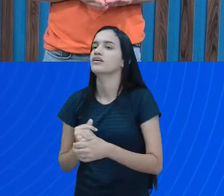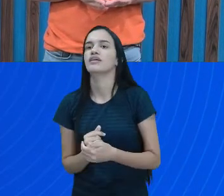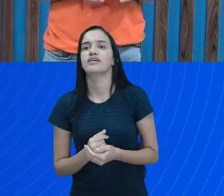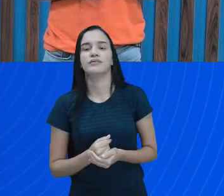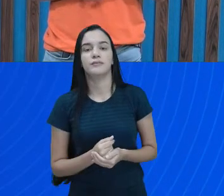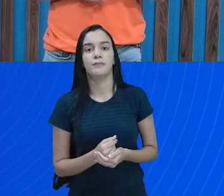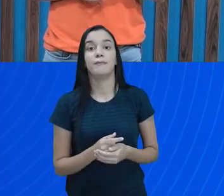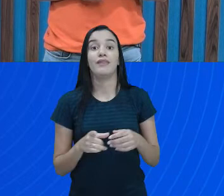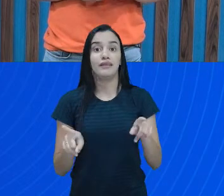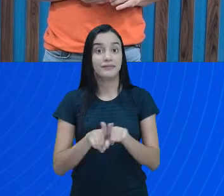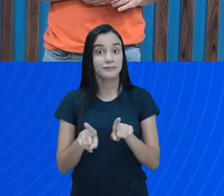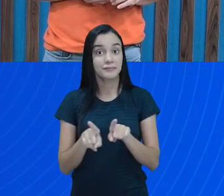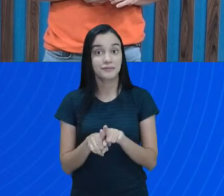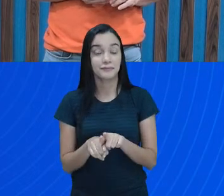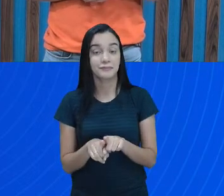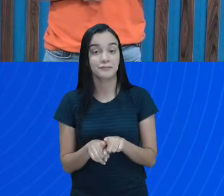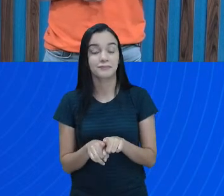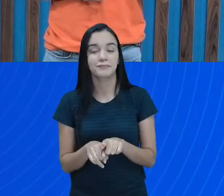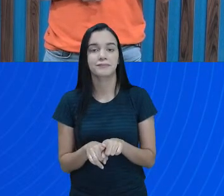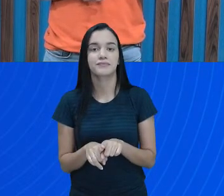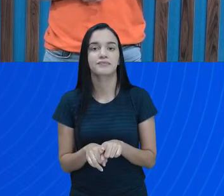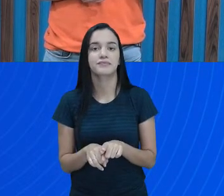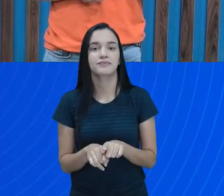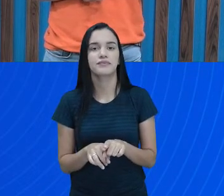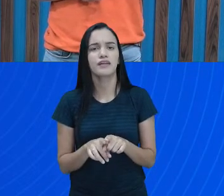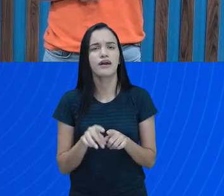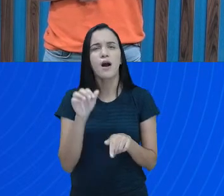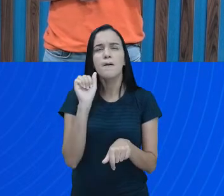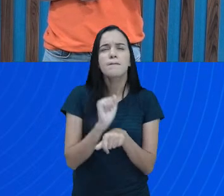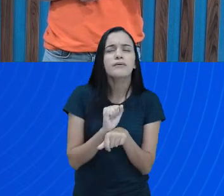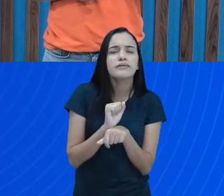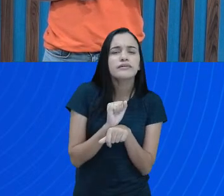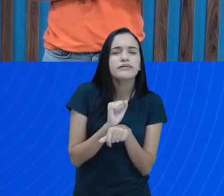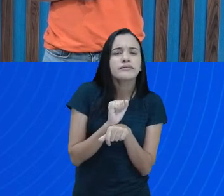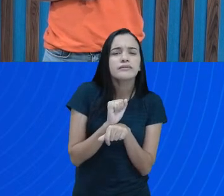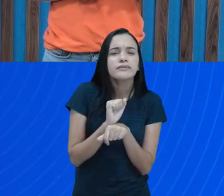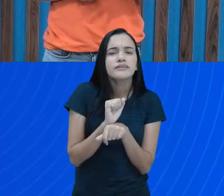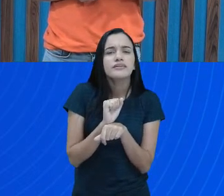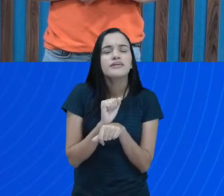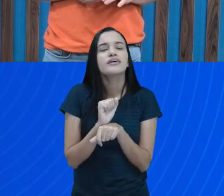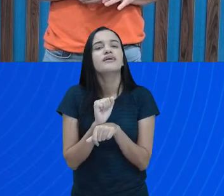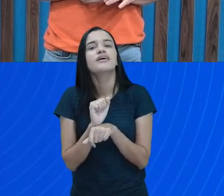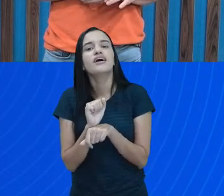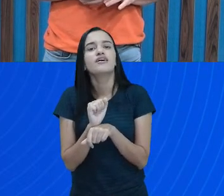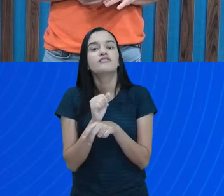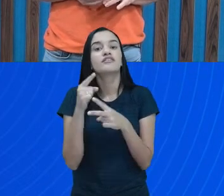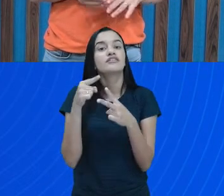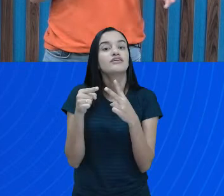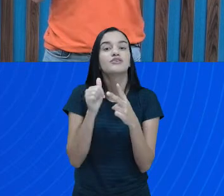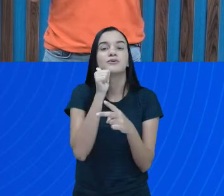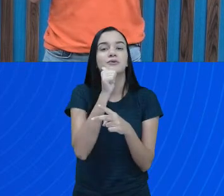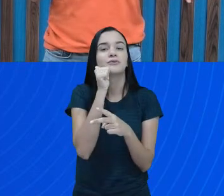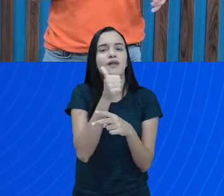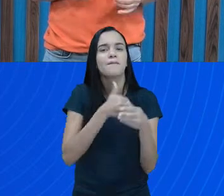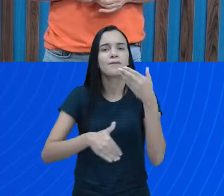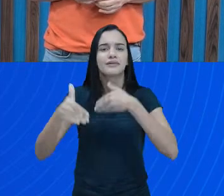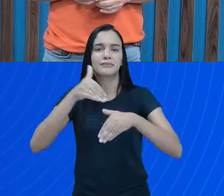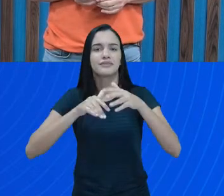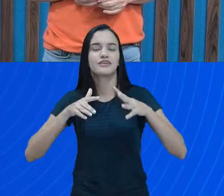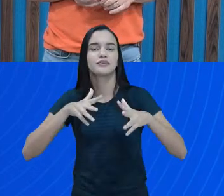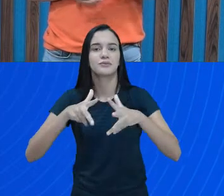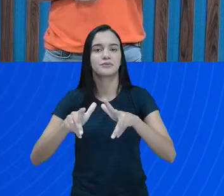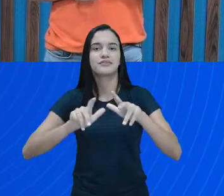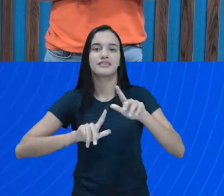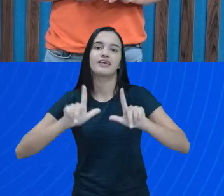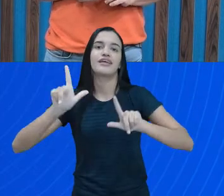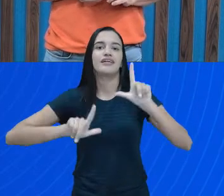aula de hoje também? E aí? Para um pouquinho, Isabela, Nuala, que estão aí participando, e todo mundo também em